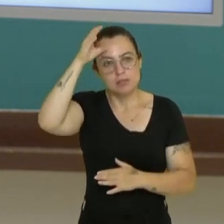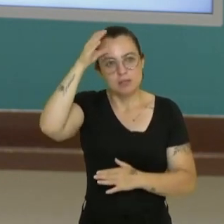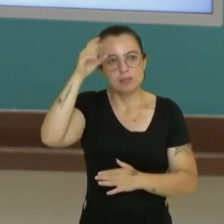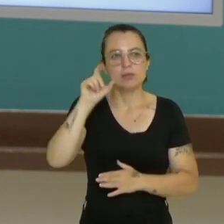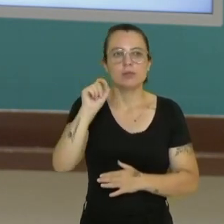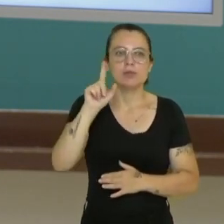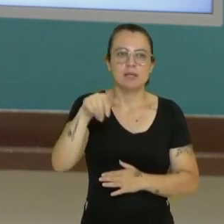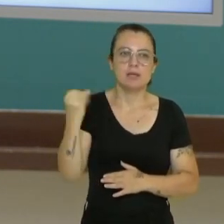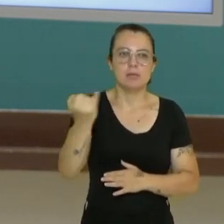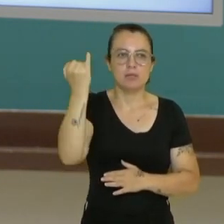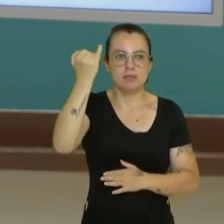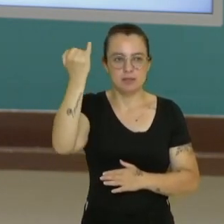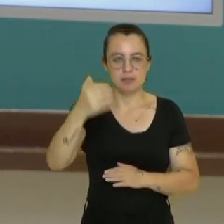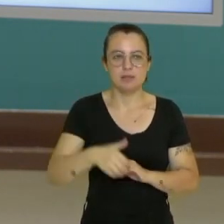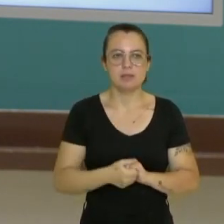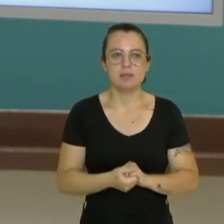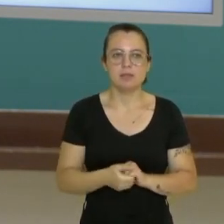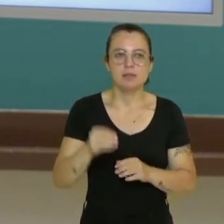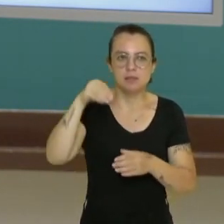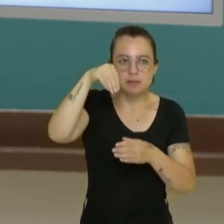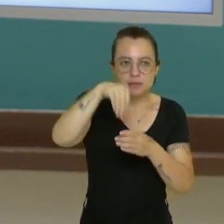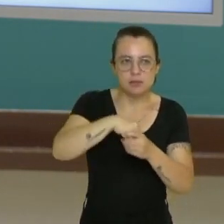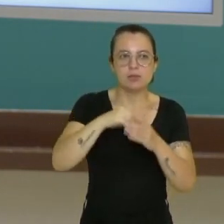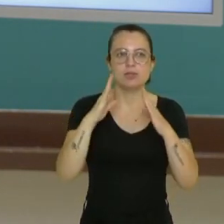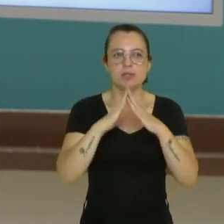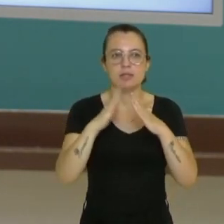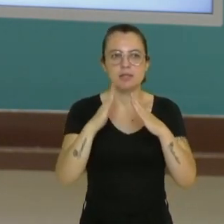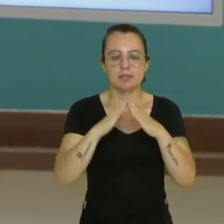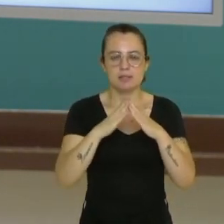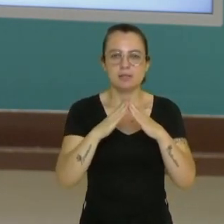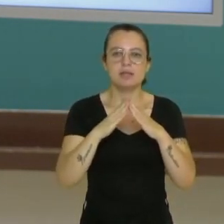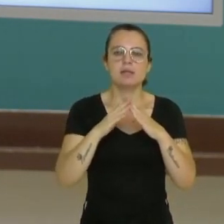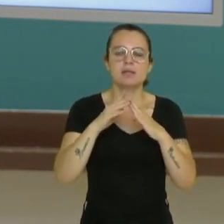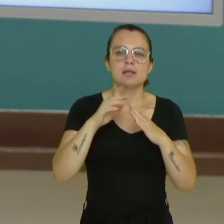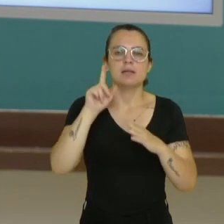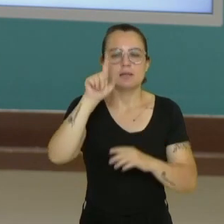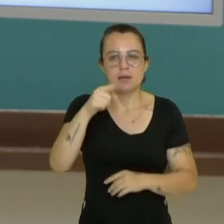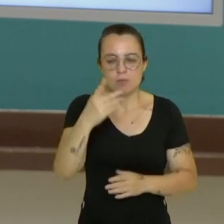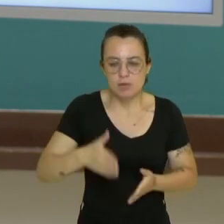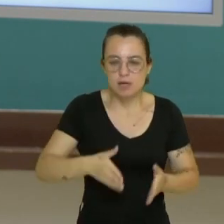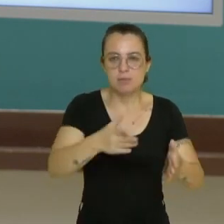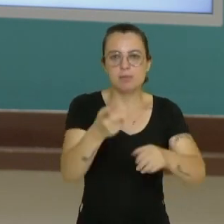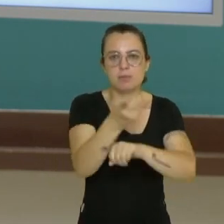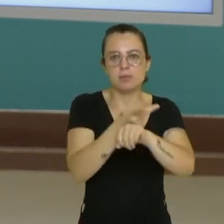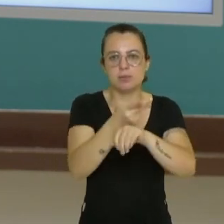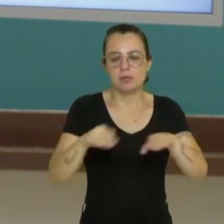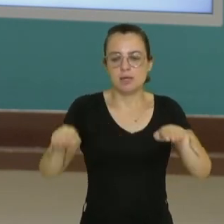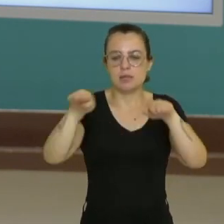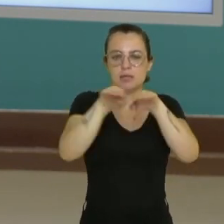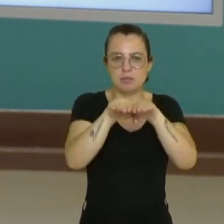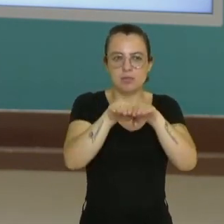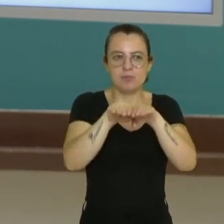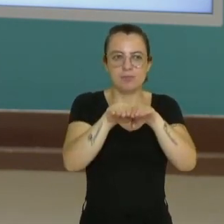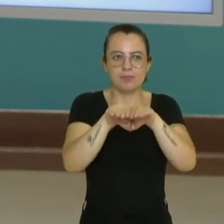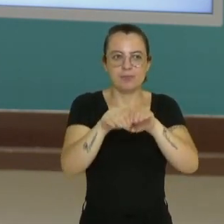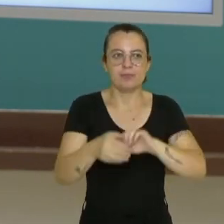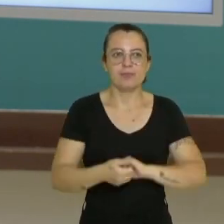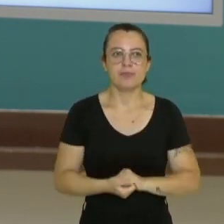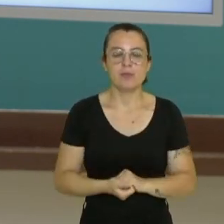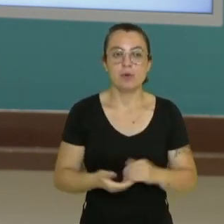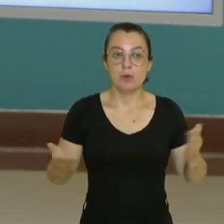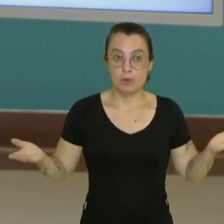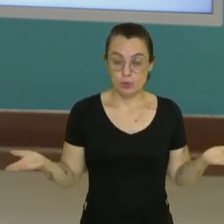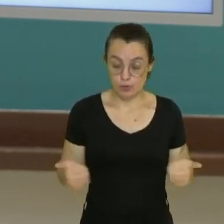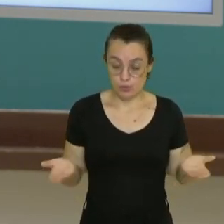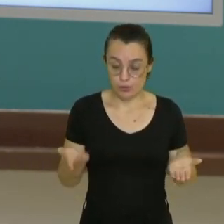exatamente do que vocês gastam dentro de casa e é um primeiro caminho para você buscar o equilíbrio. Nós conversamos